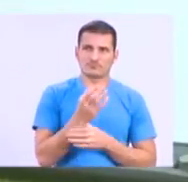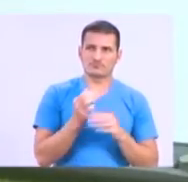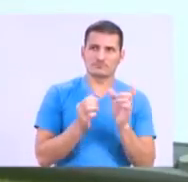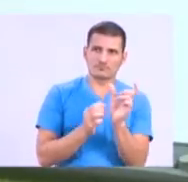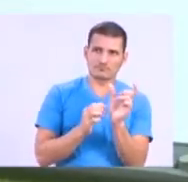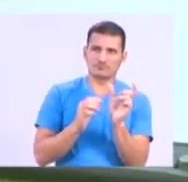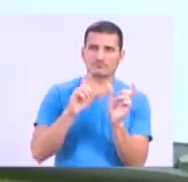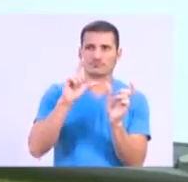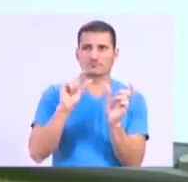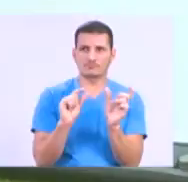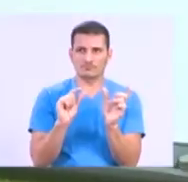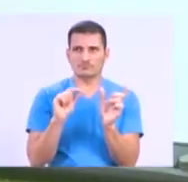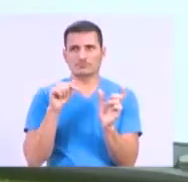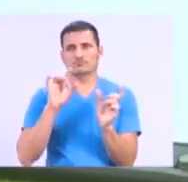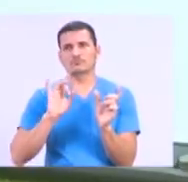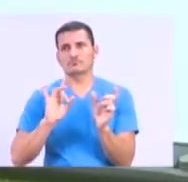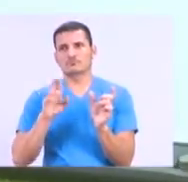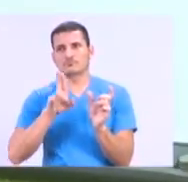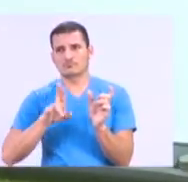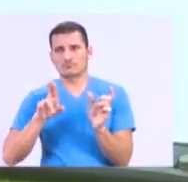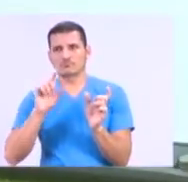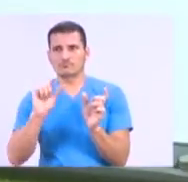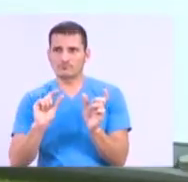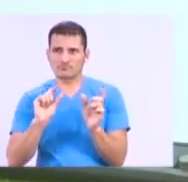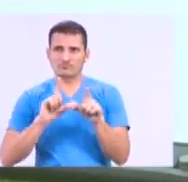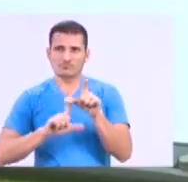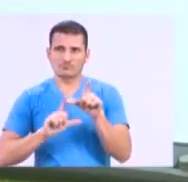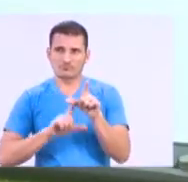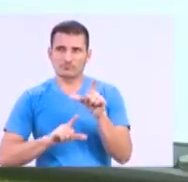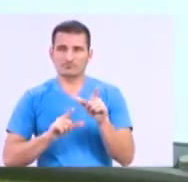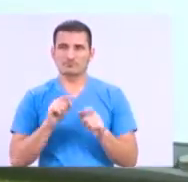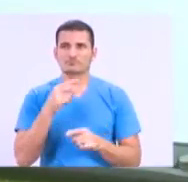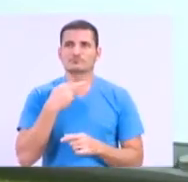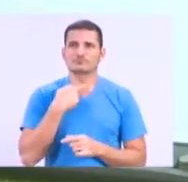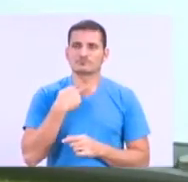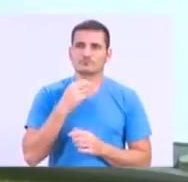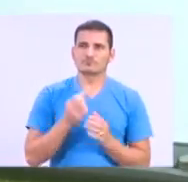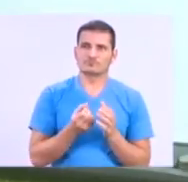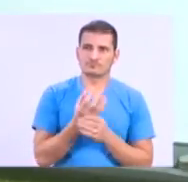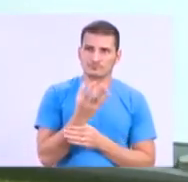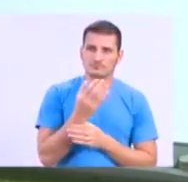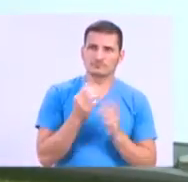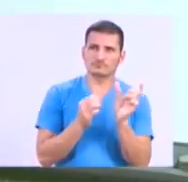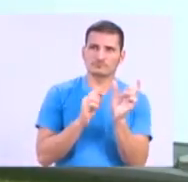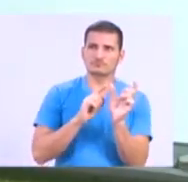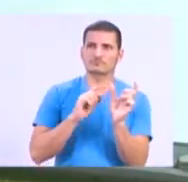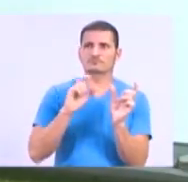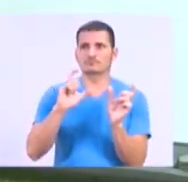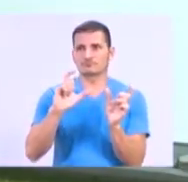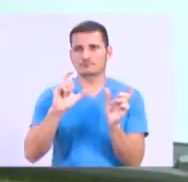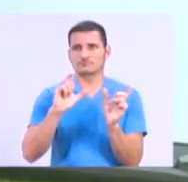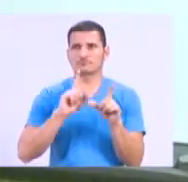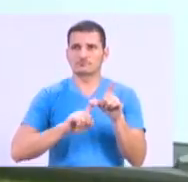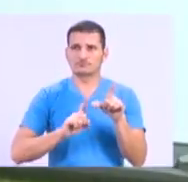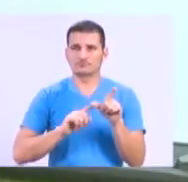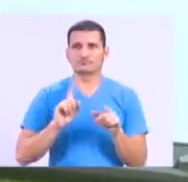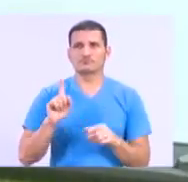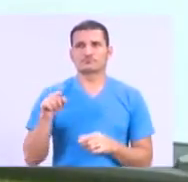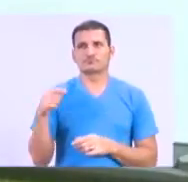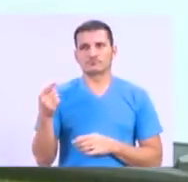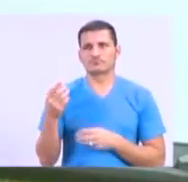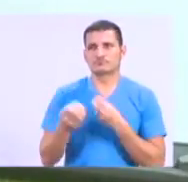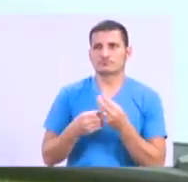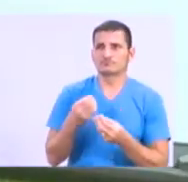que se referenciar elas somente em minúsculo. Você não pode criar variáveis em minúsculo e ficar criando depois situações para